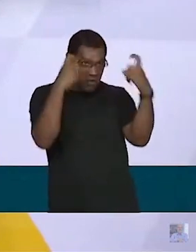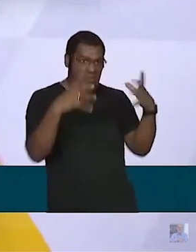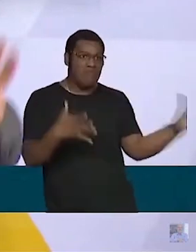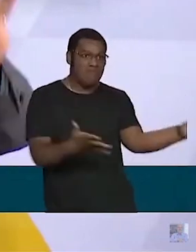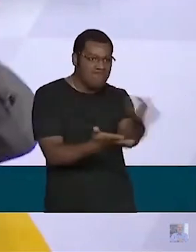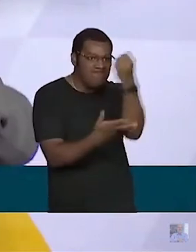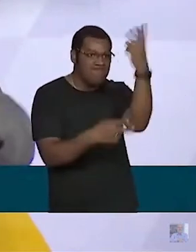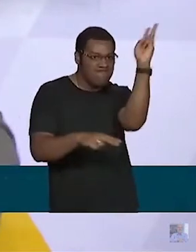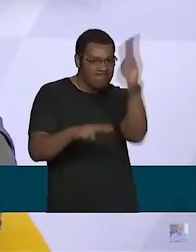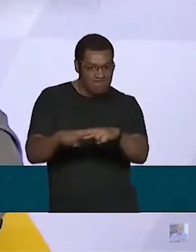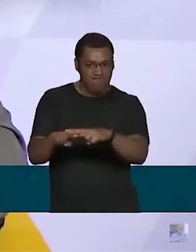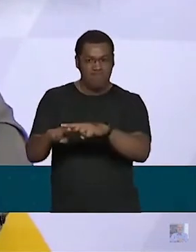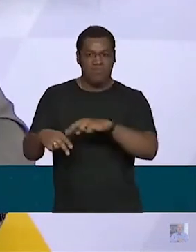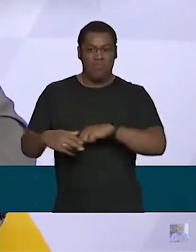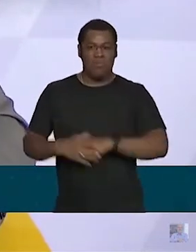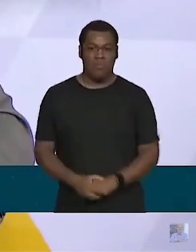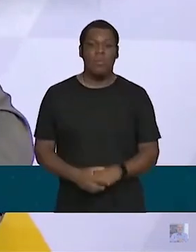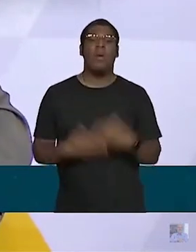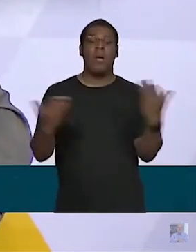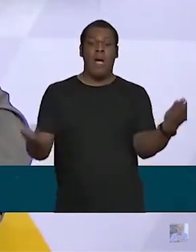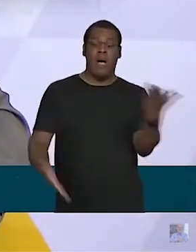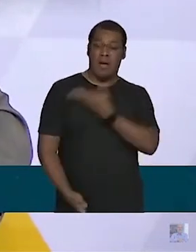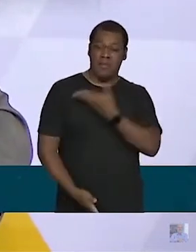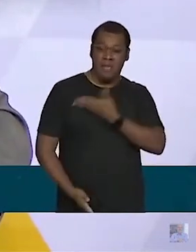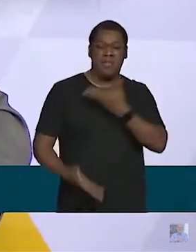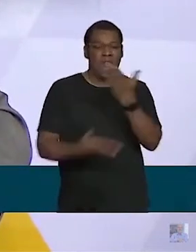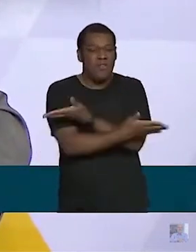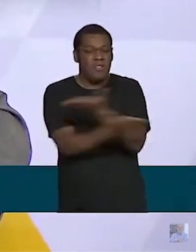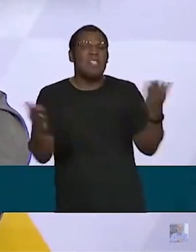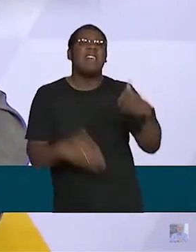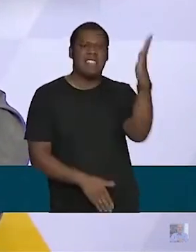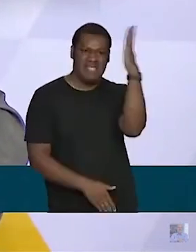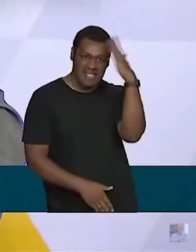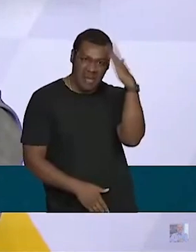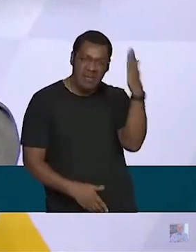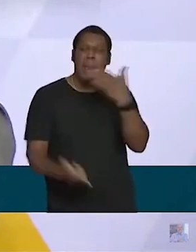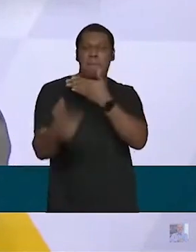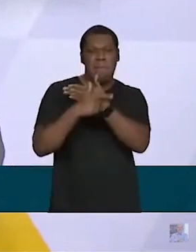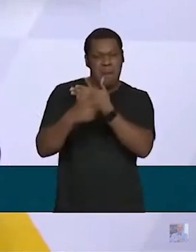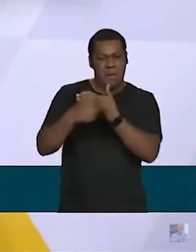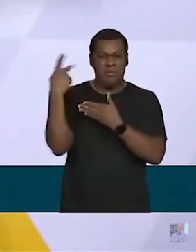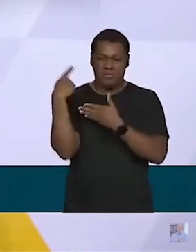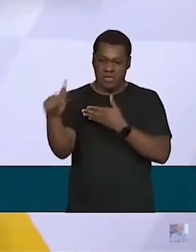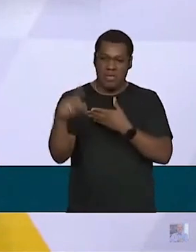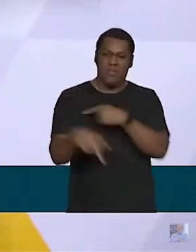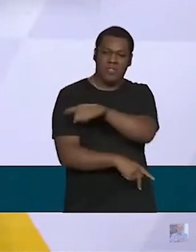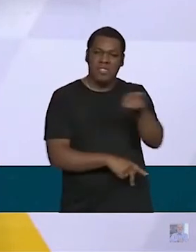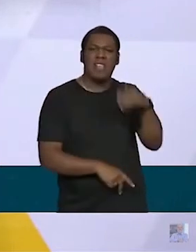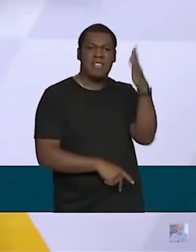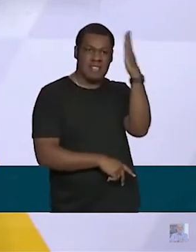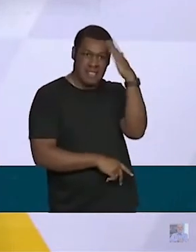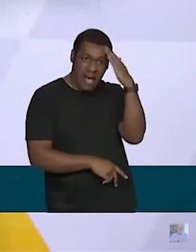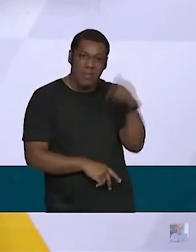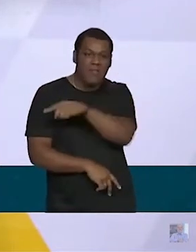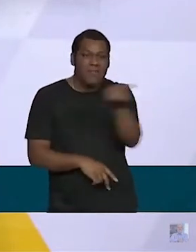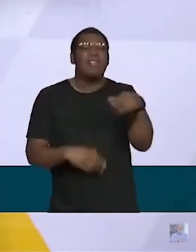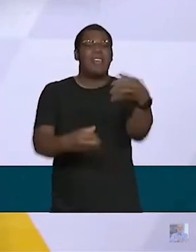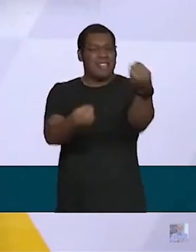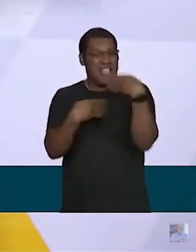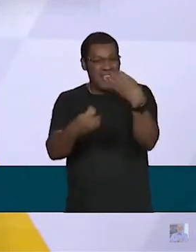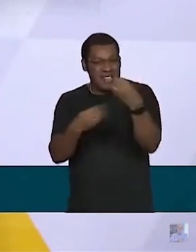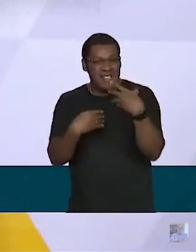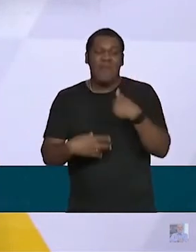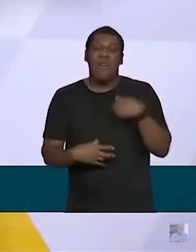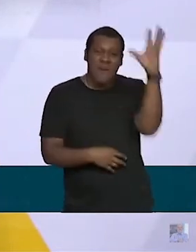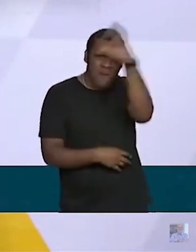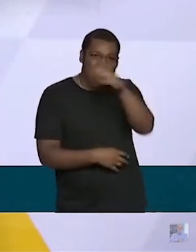prender. No mais, companheiros e companheiras, vocês sabem o que fazer, porque tudo que eu aprendi, aprendi com vocês.